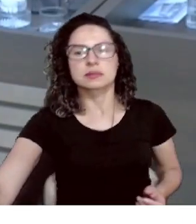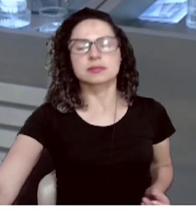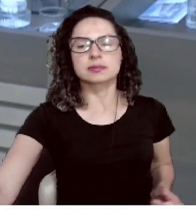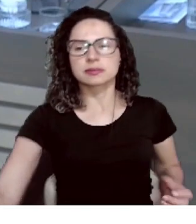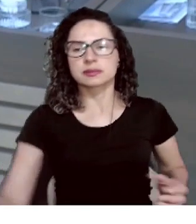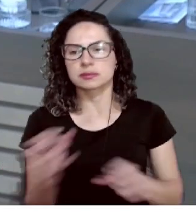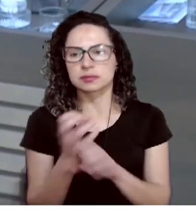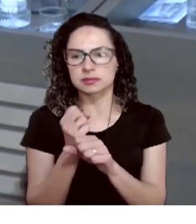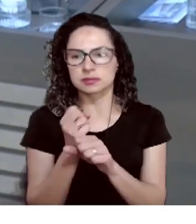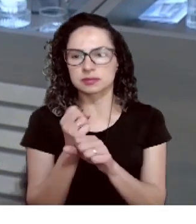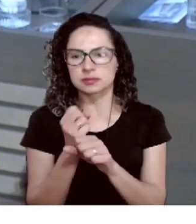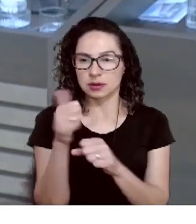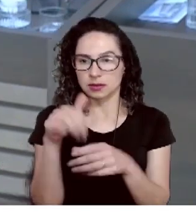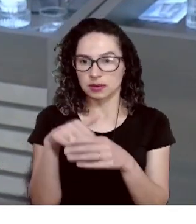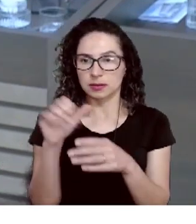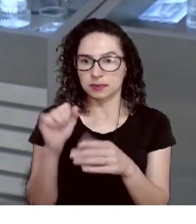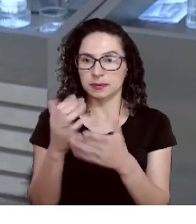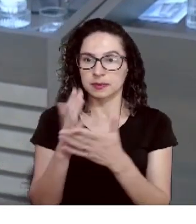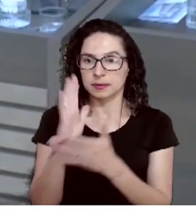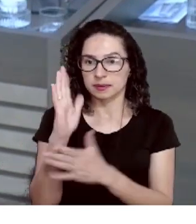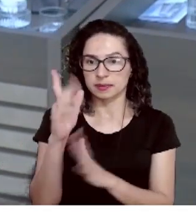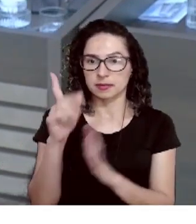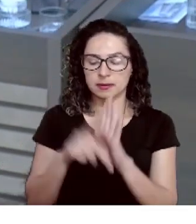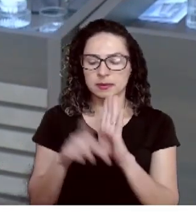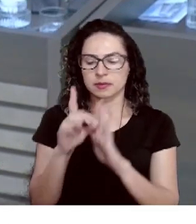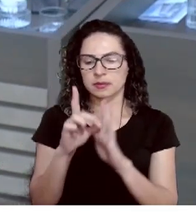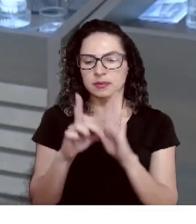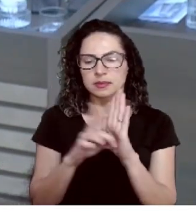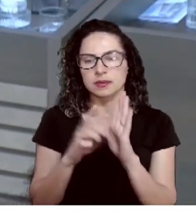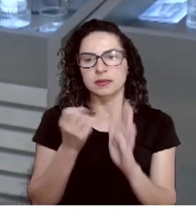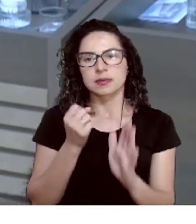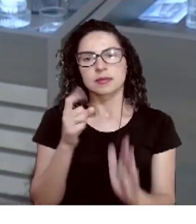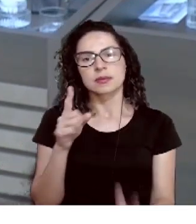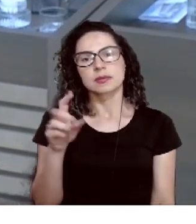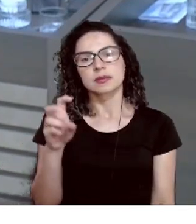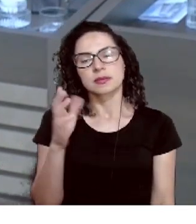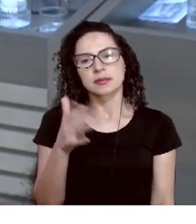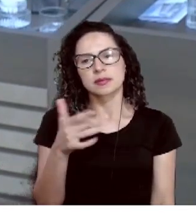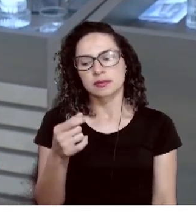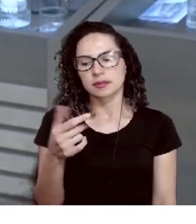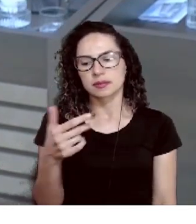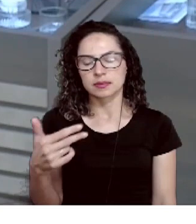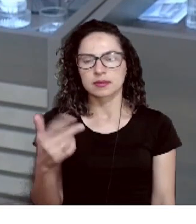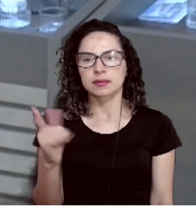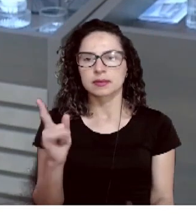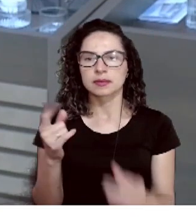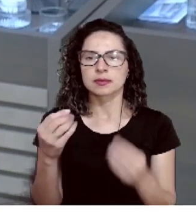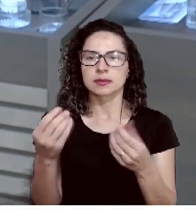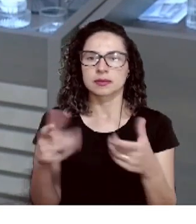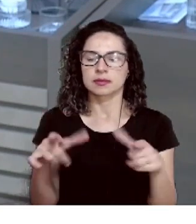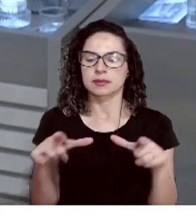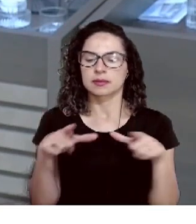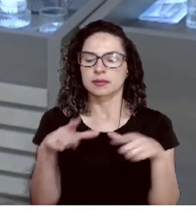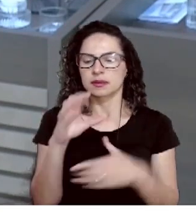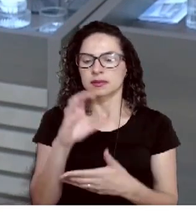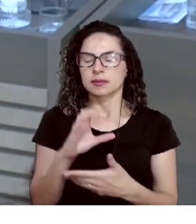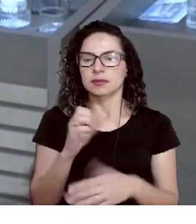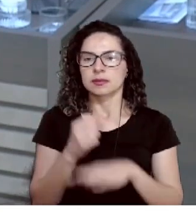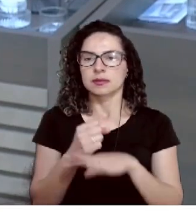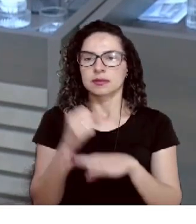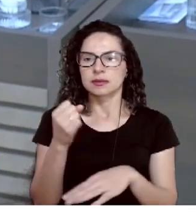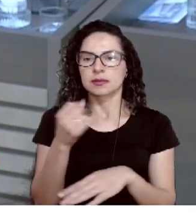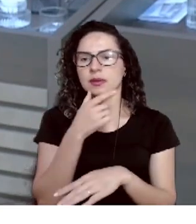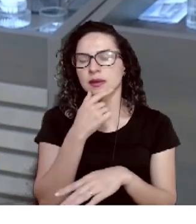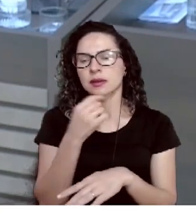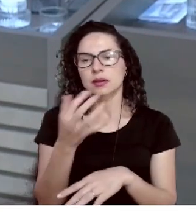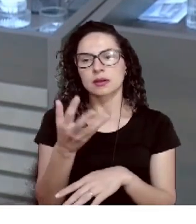Está aprovado o projeto de decreto legislativo número 15 de 2023, que outorga o título de cidadão francano ao ilustríssimo